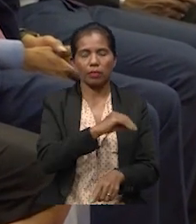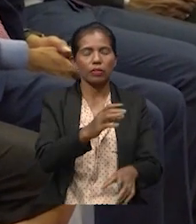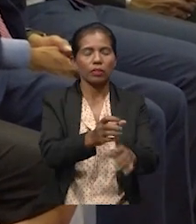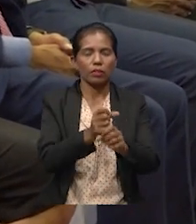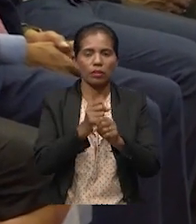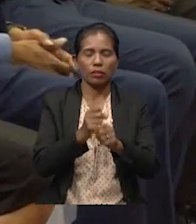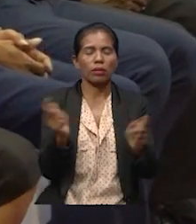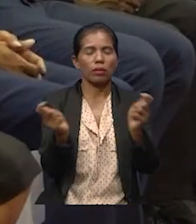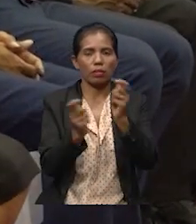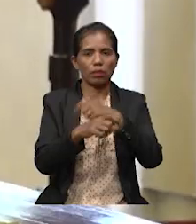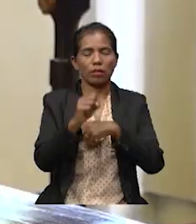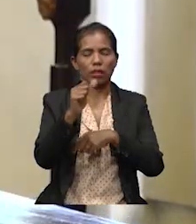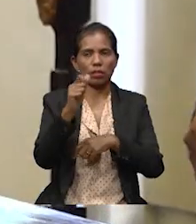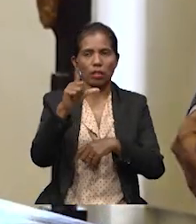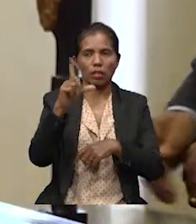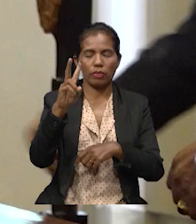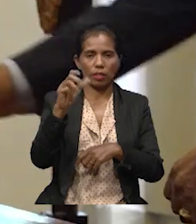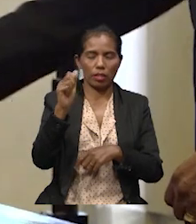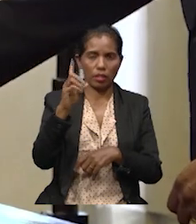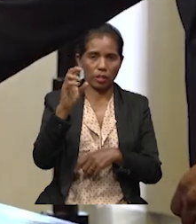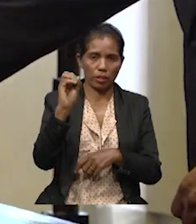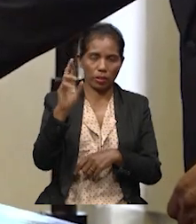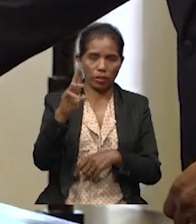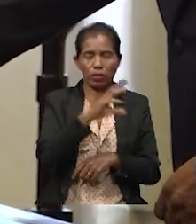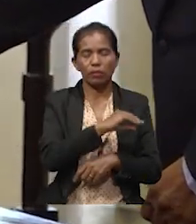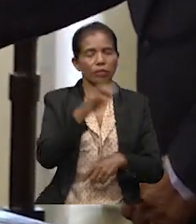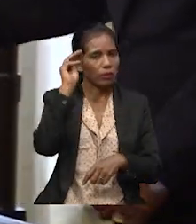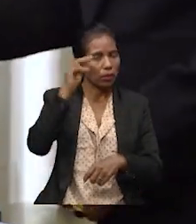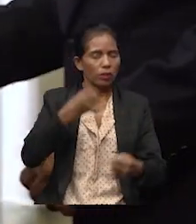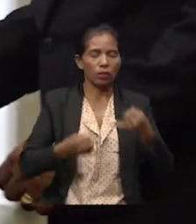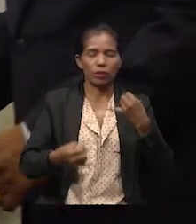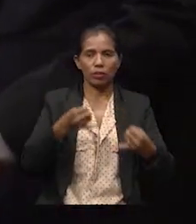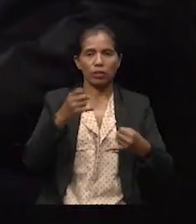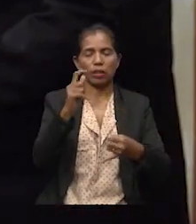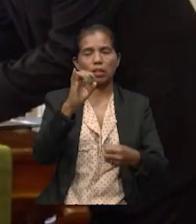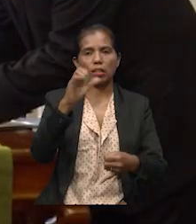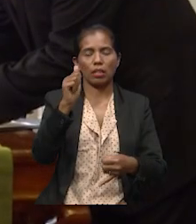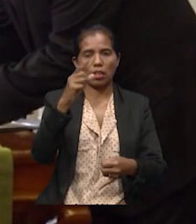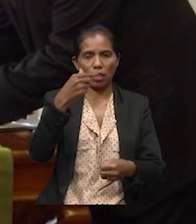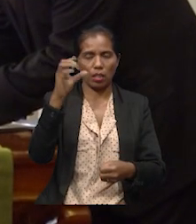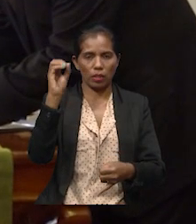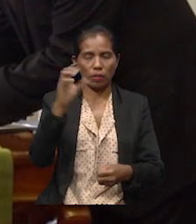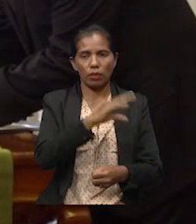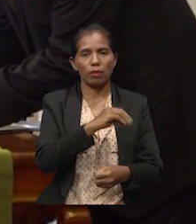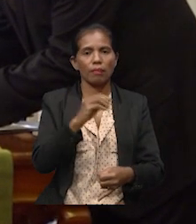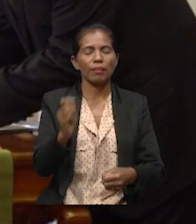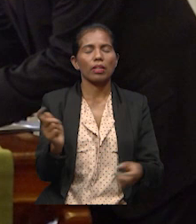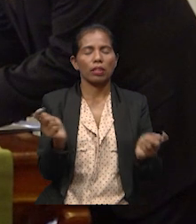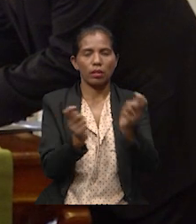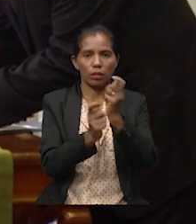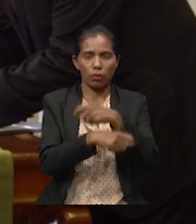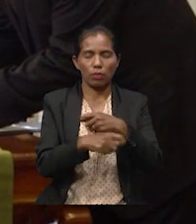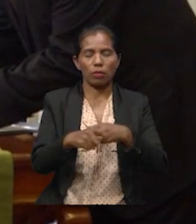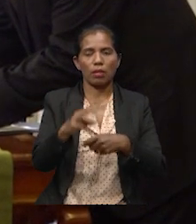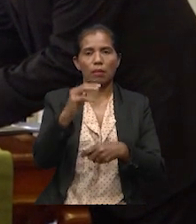substitui Salvador Eugênio Soares dos Reis Pires, ministro de Justiça, Tiago Amaral Sarmento, substitui Manuel